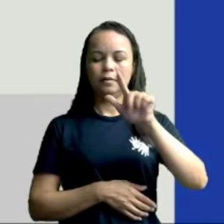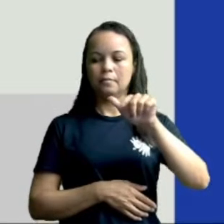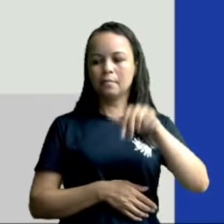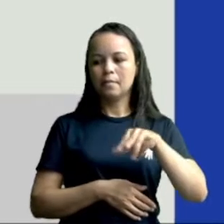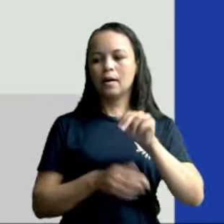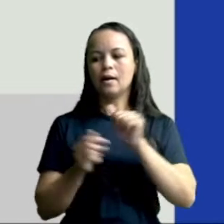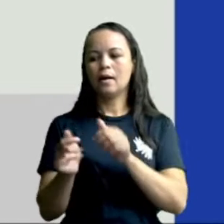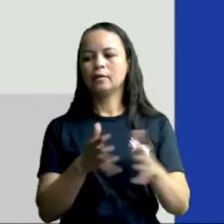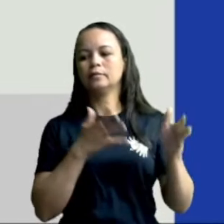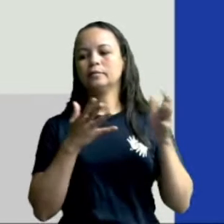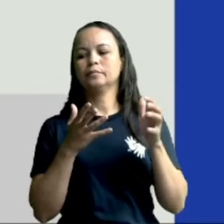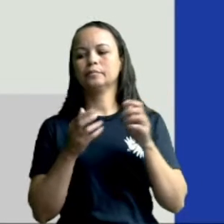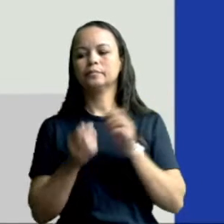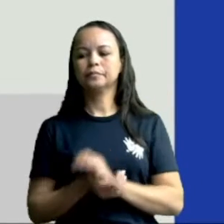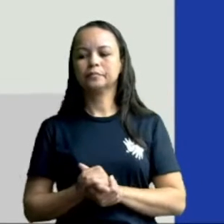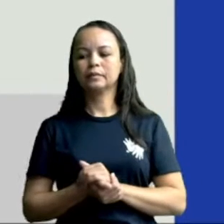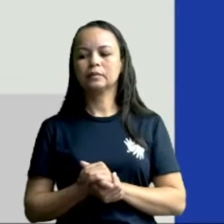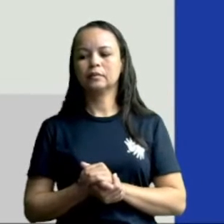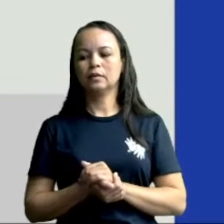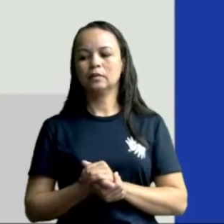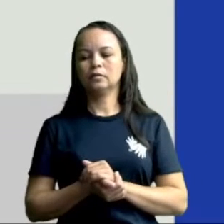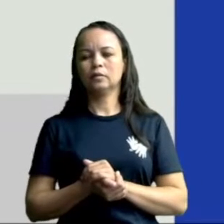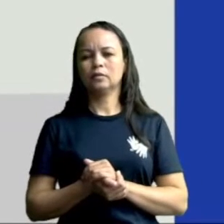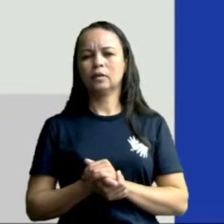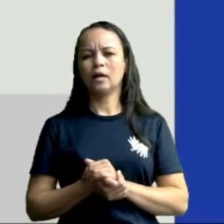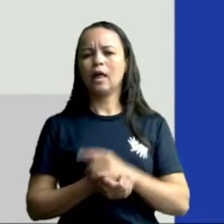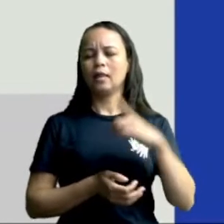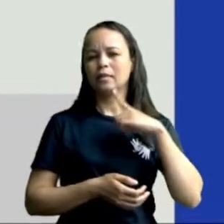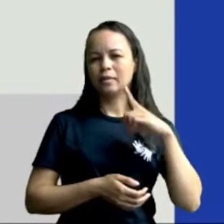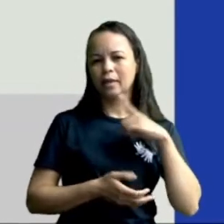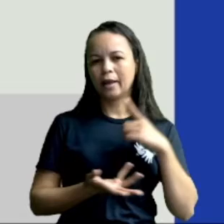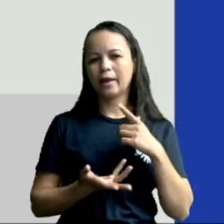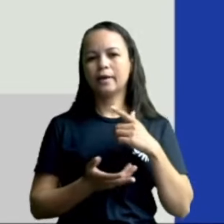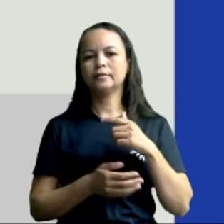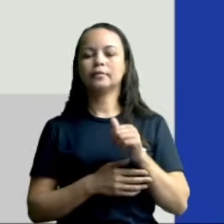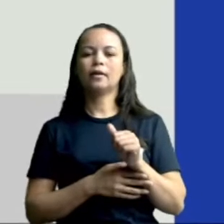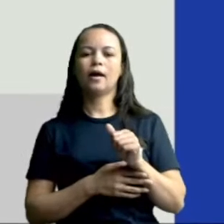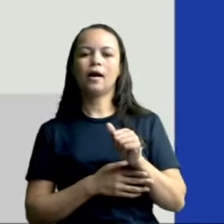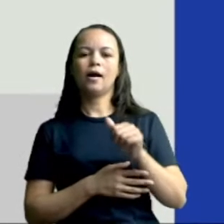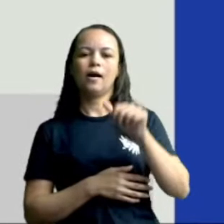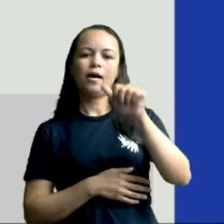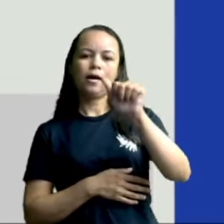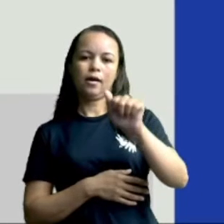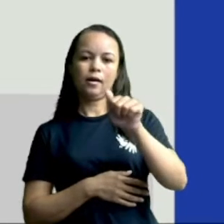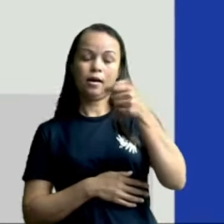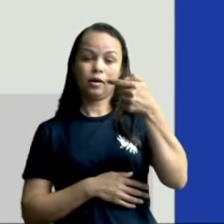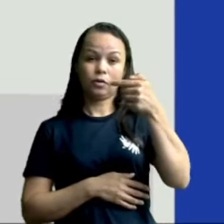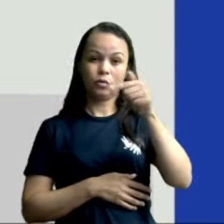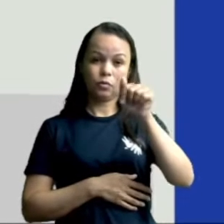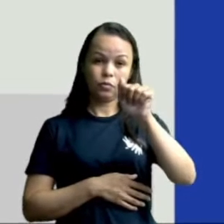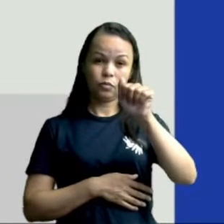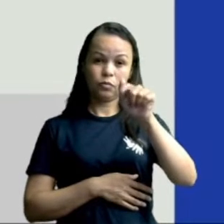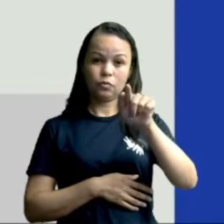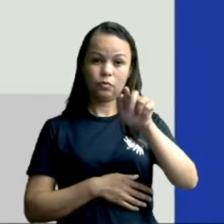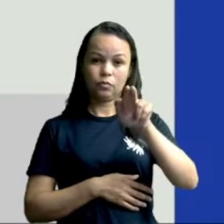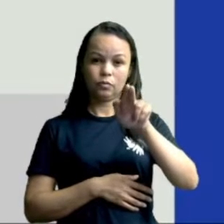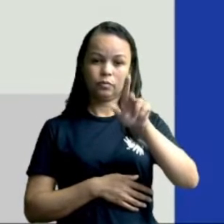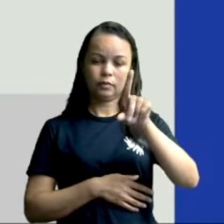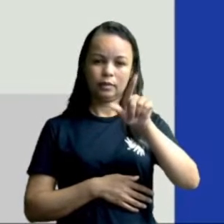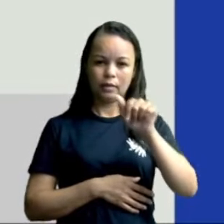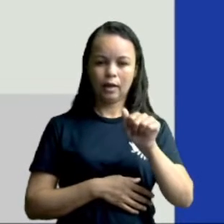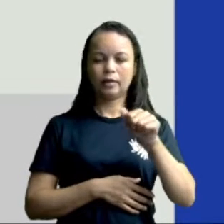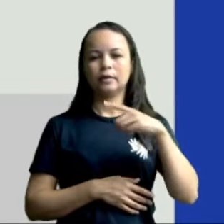Explique-me-la, comprátelo. Então, vejam só, a gente tem as agudas, que seriam as nossas